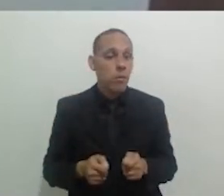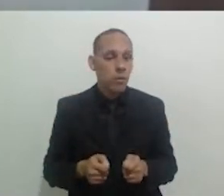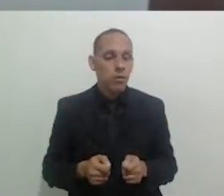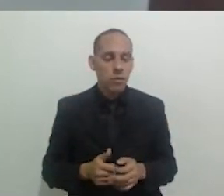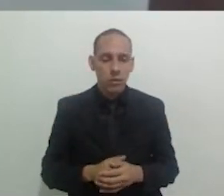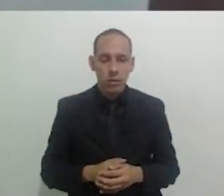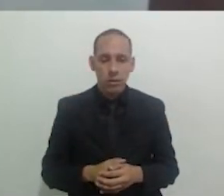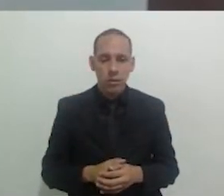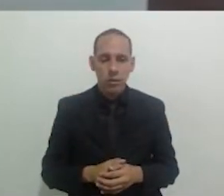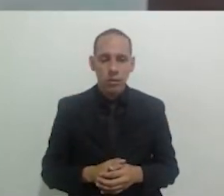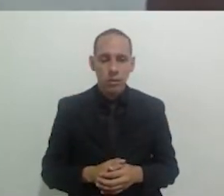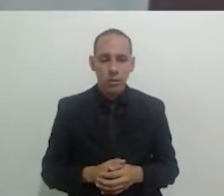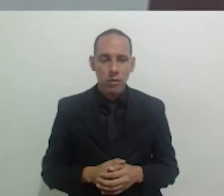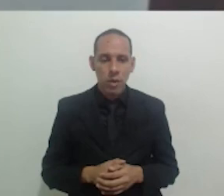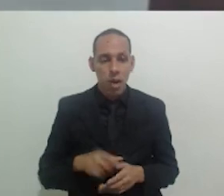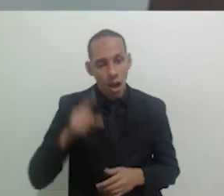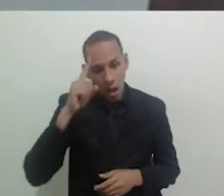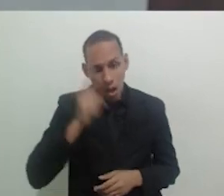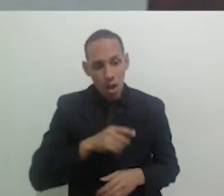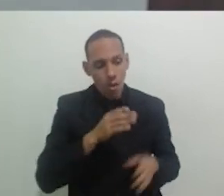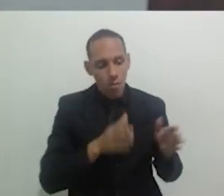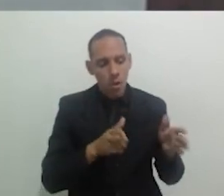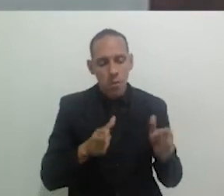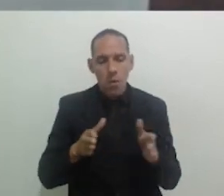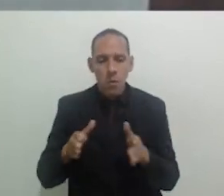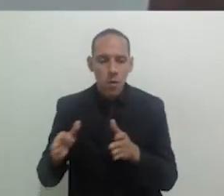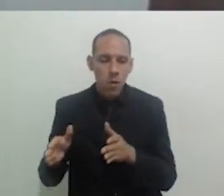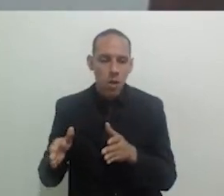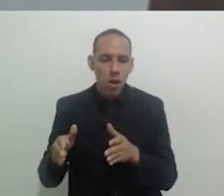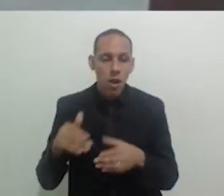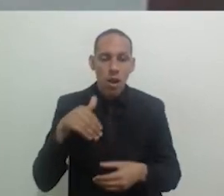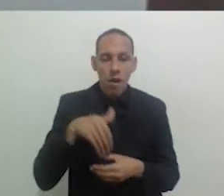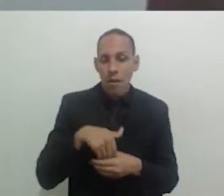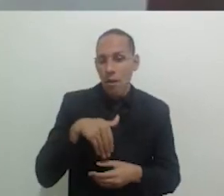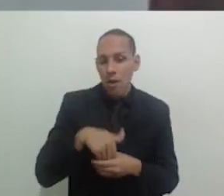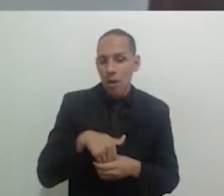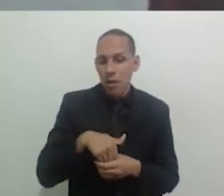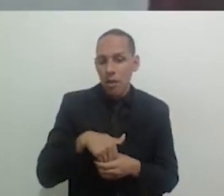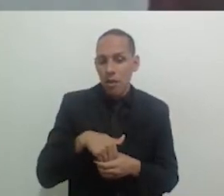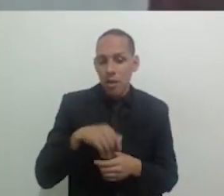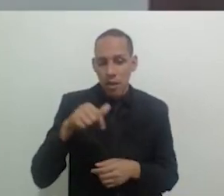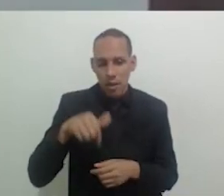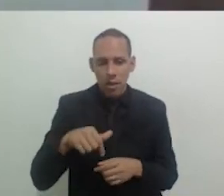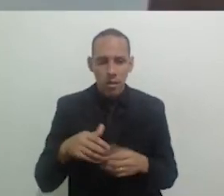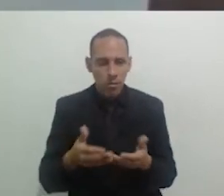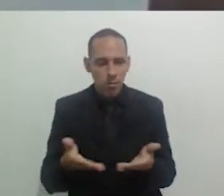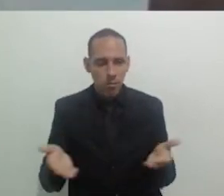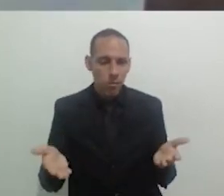cronológica ou vocacional de votação na corte do doutor Eduardo